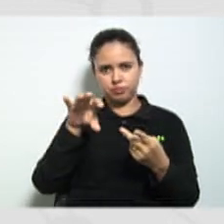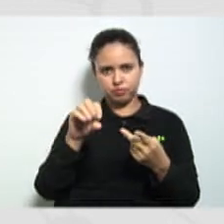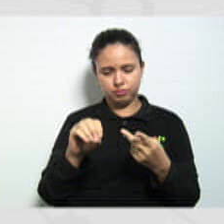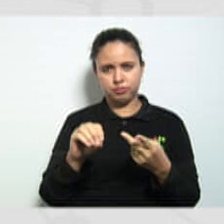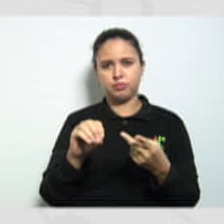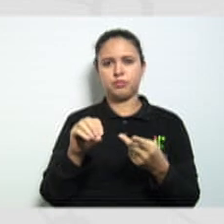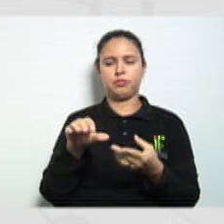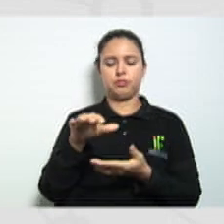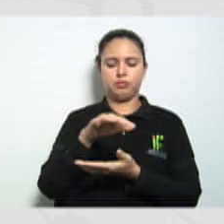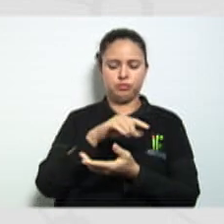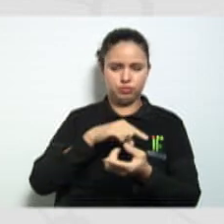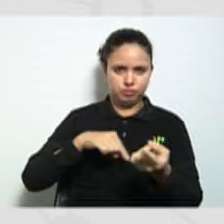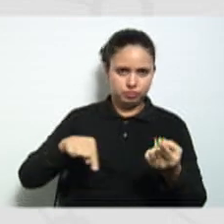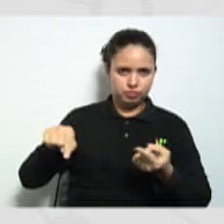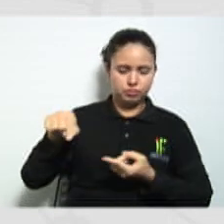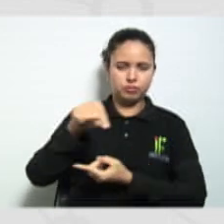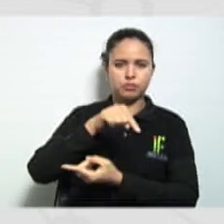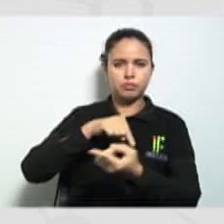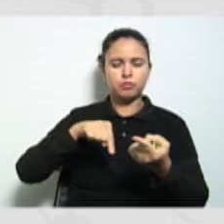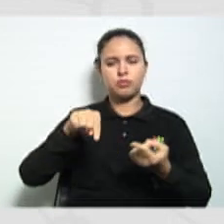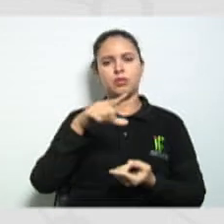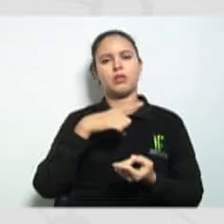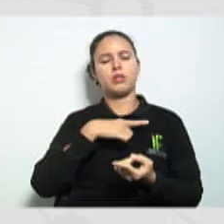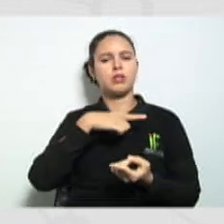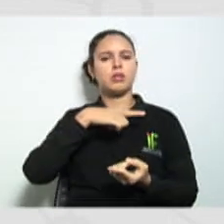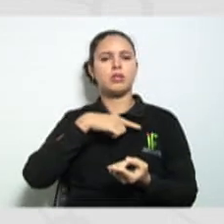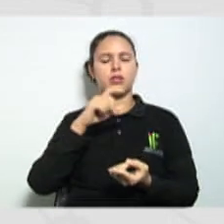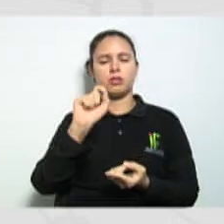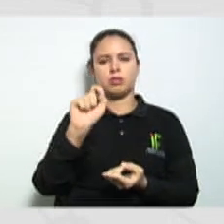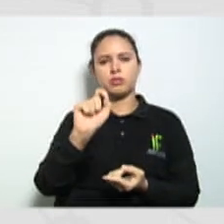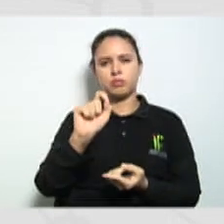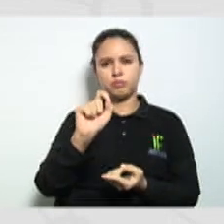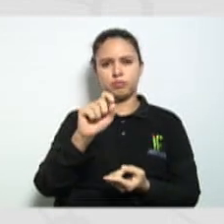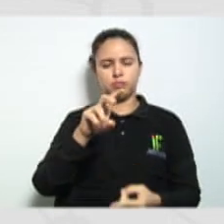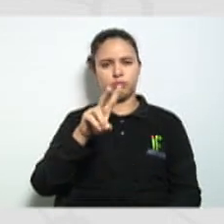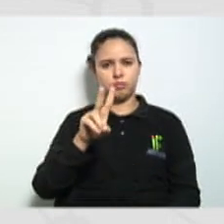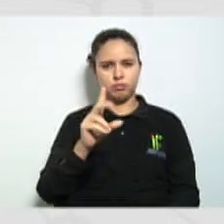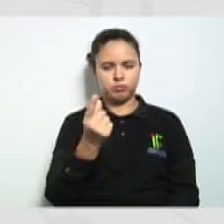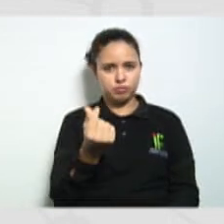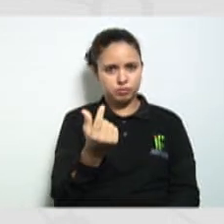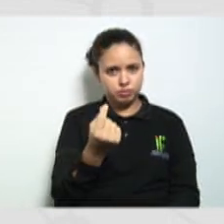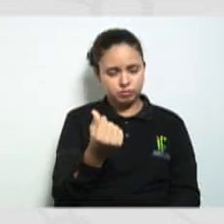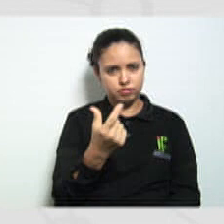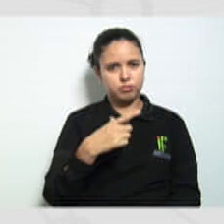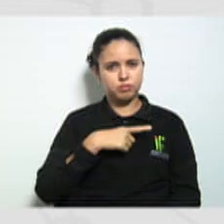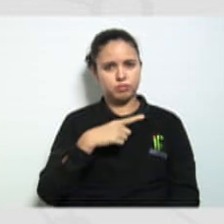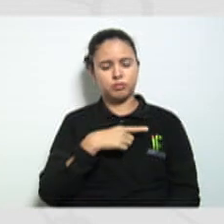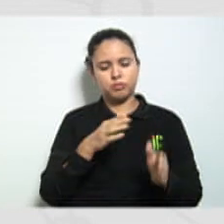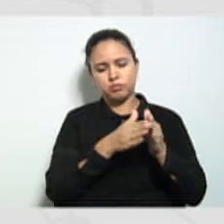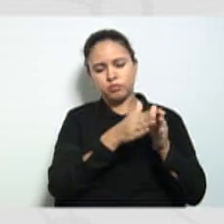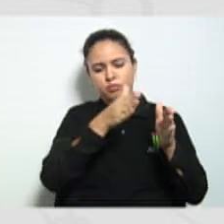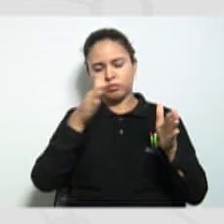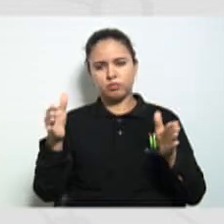circulante, que ele abriga os valores cuja realização se dará dentro do exercício social seguinte. Um